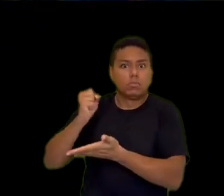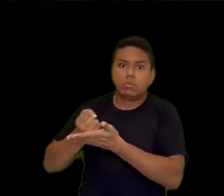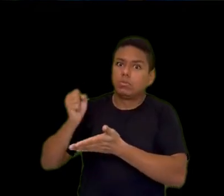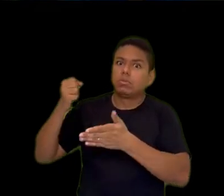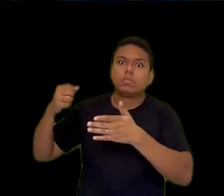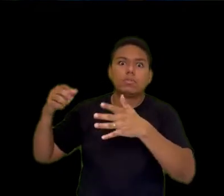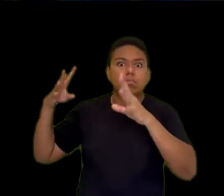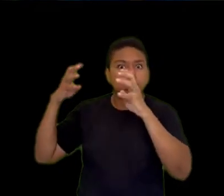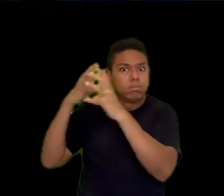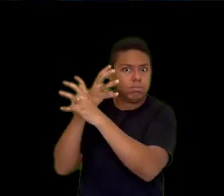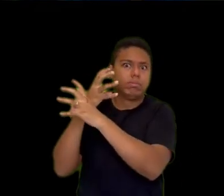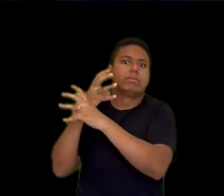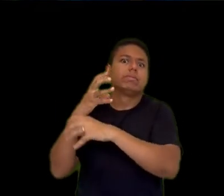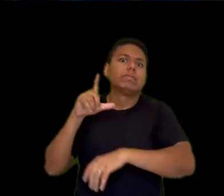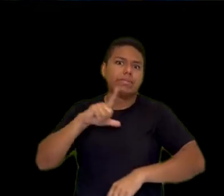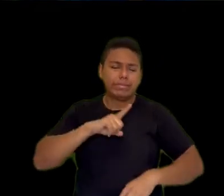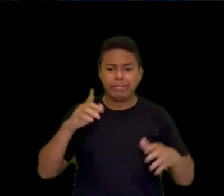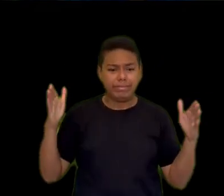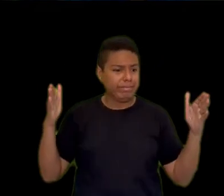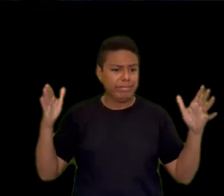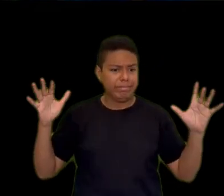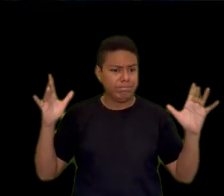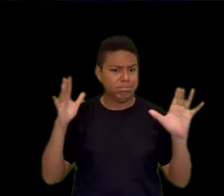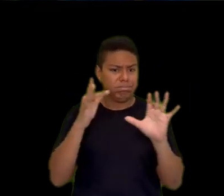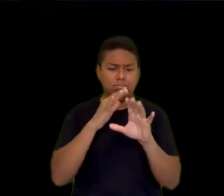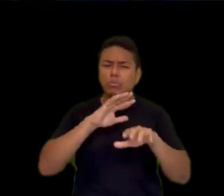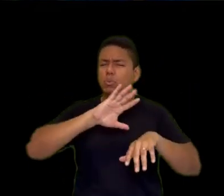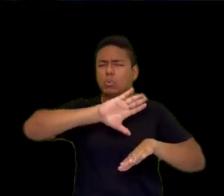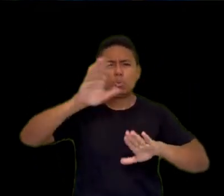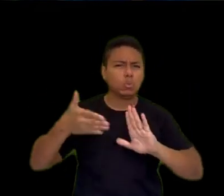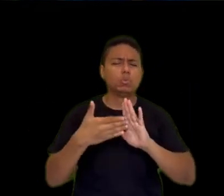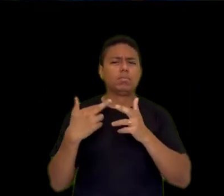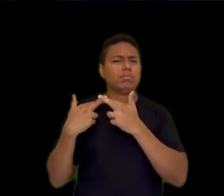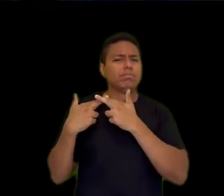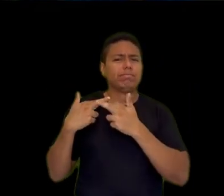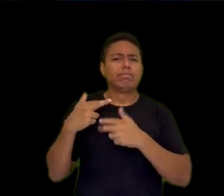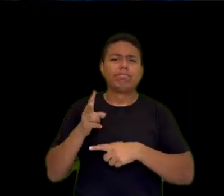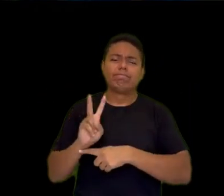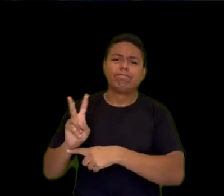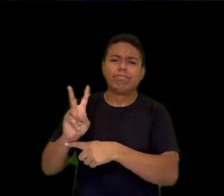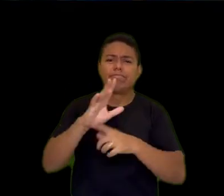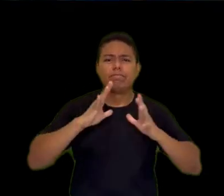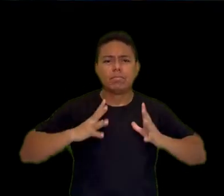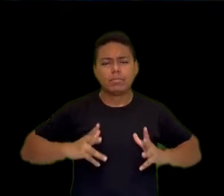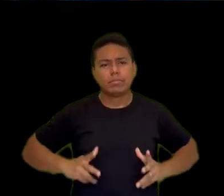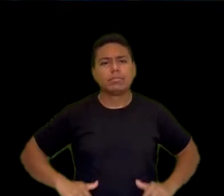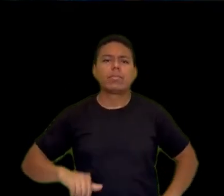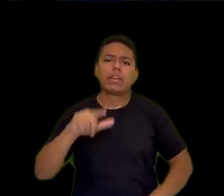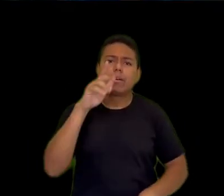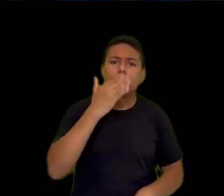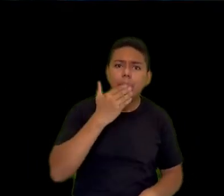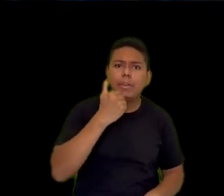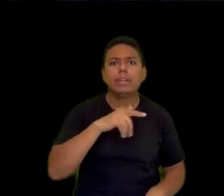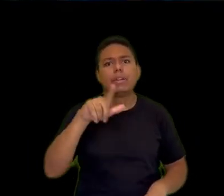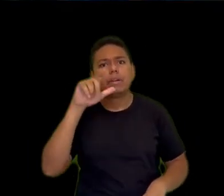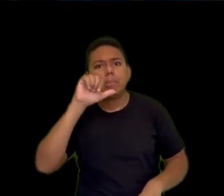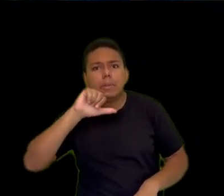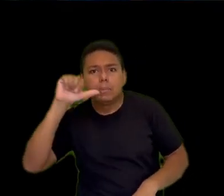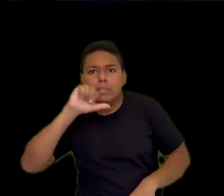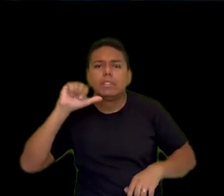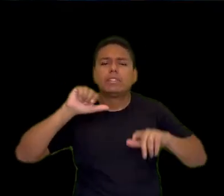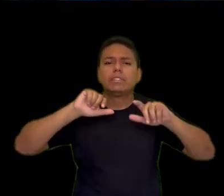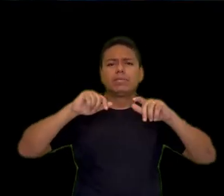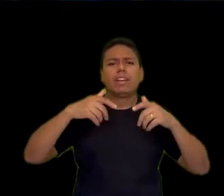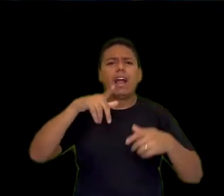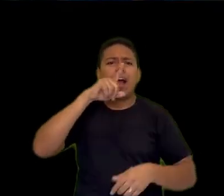alimentos, bebidas, águas envasadas, as embalagens desses alimentos, os limites de contaminantes orgânicos, resíduos